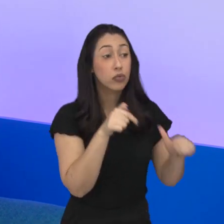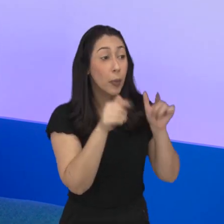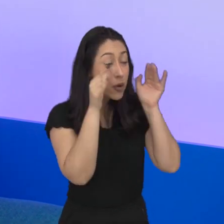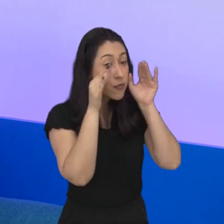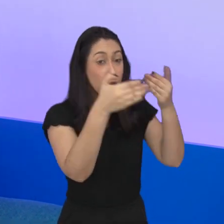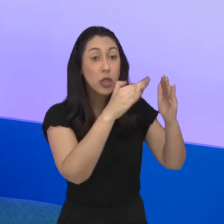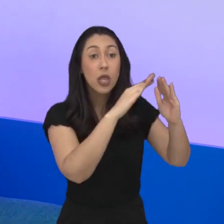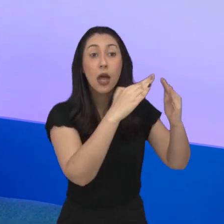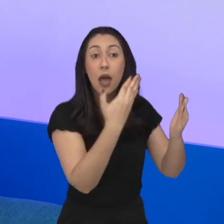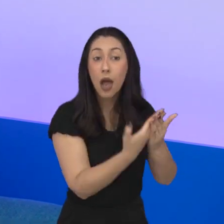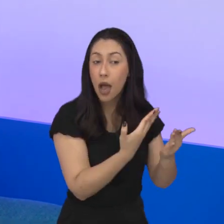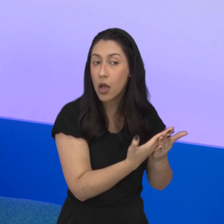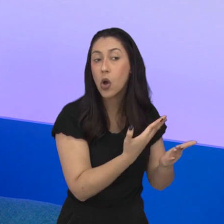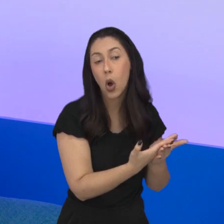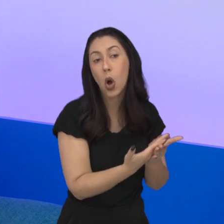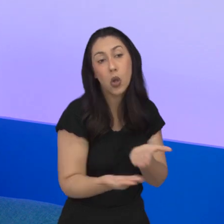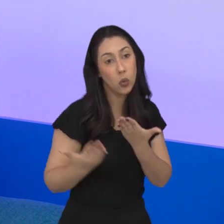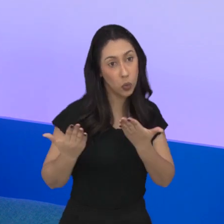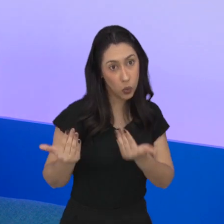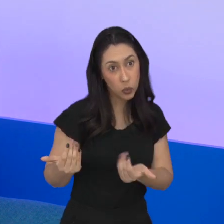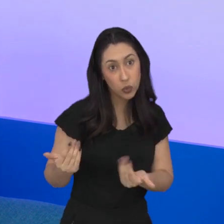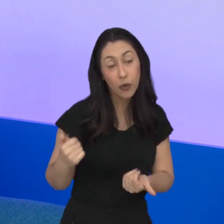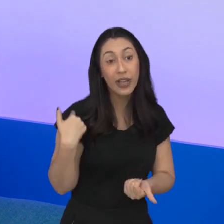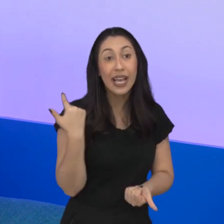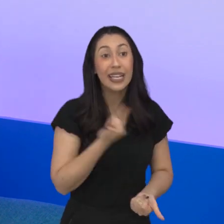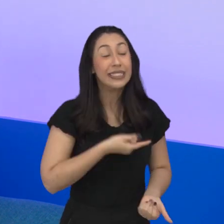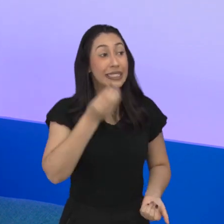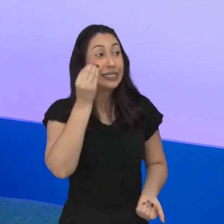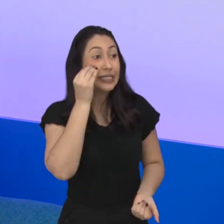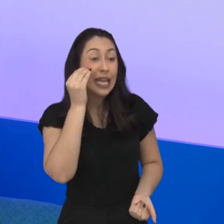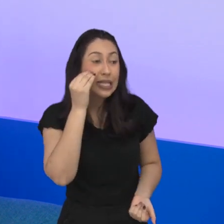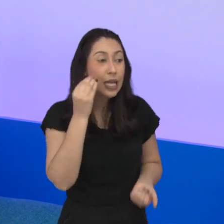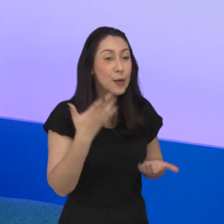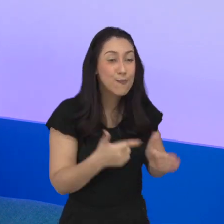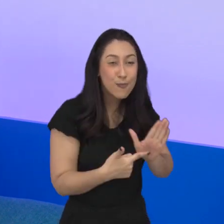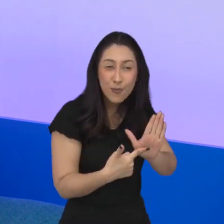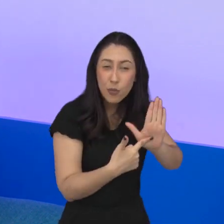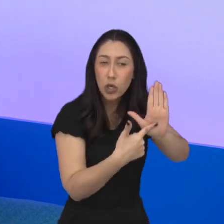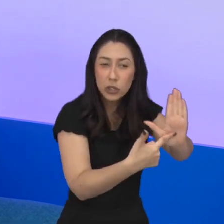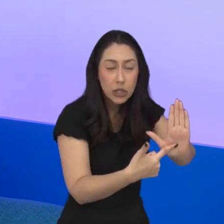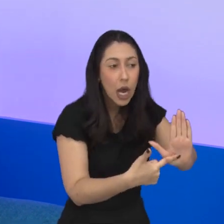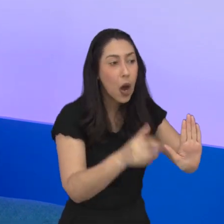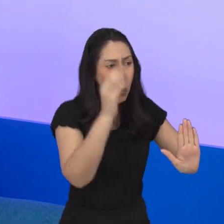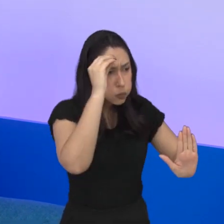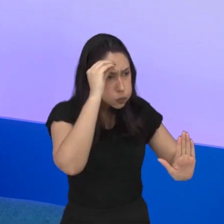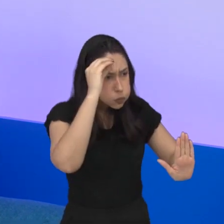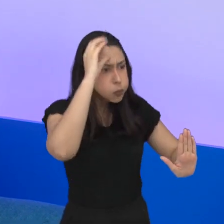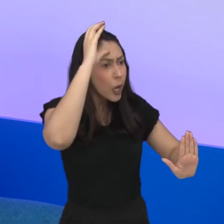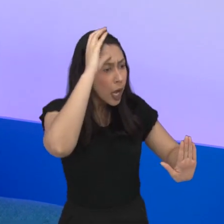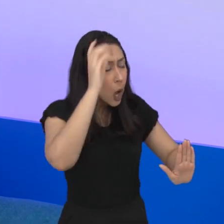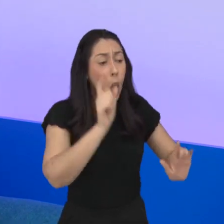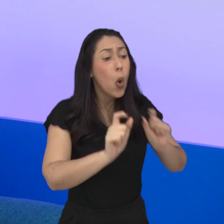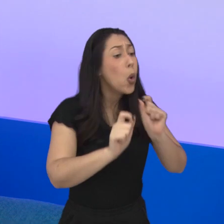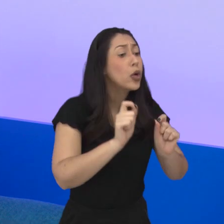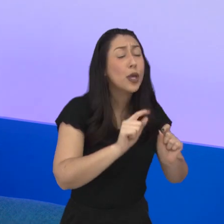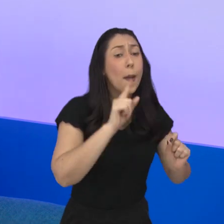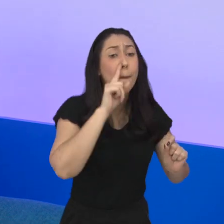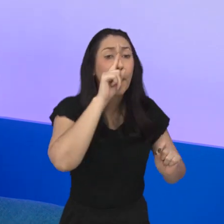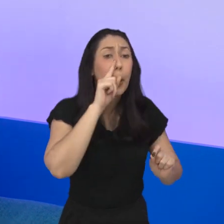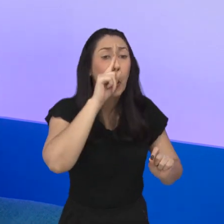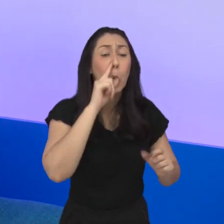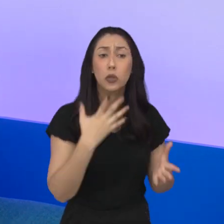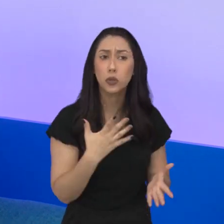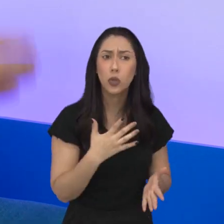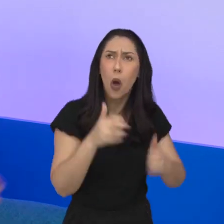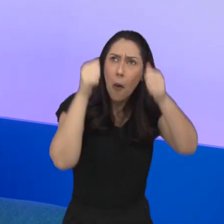diretamente em escolas e principalmente com o público mais jovem, em que a gente tenta inserir para eles o conhecimento de o que é um cenário de risco, o